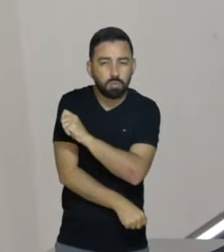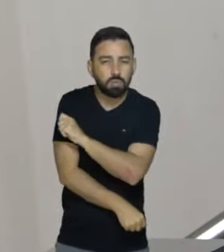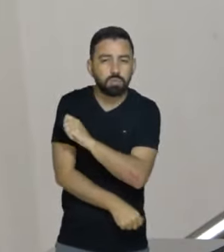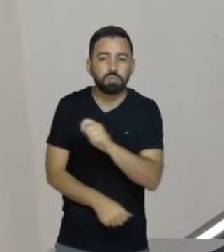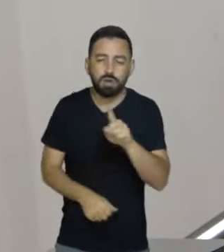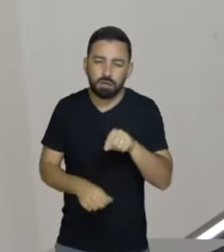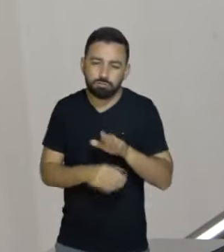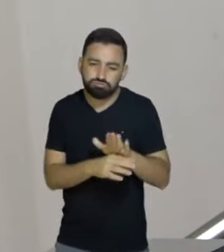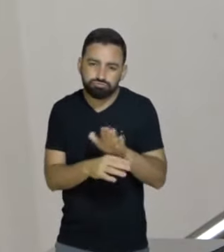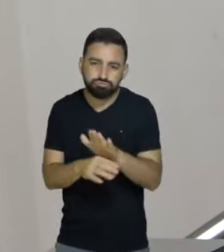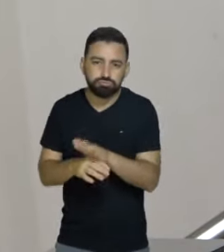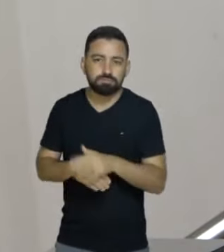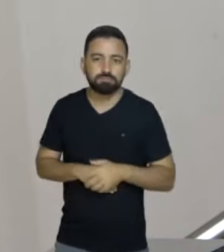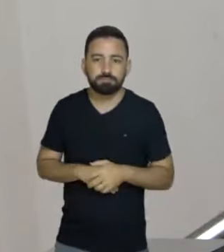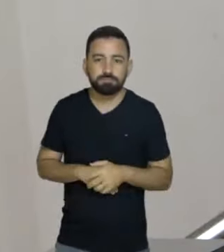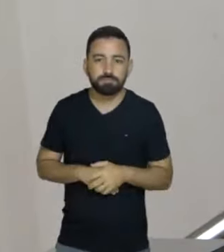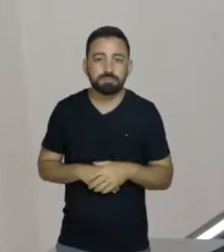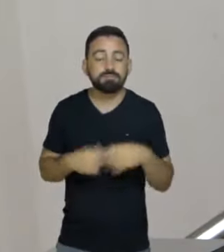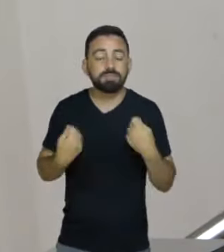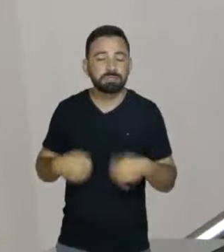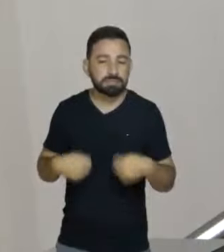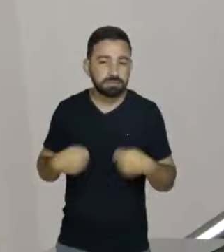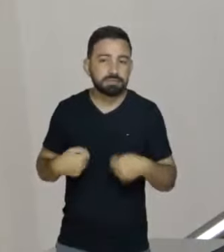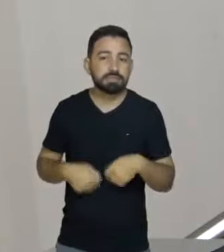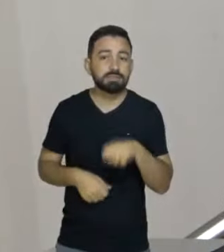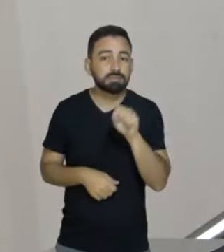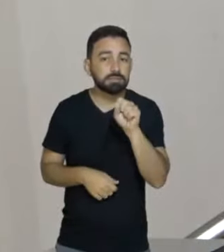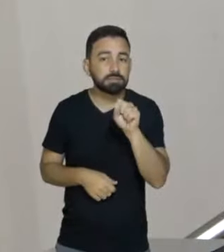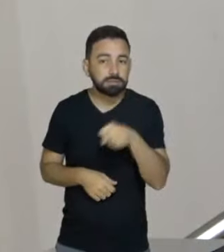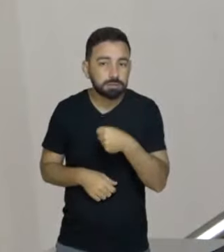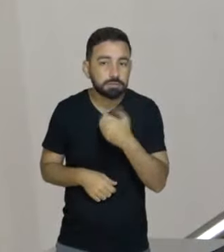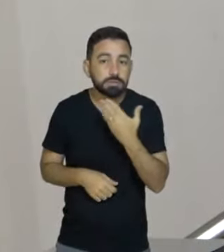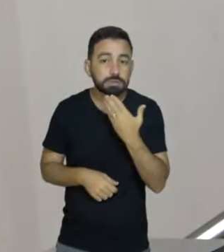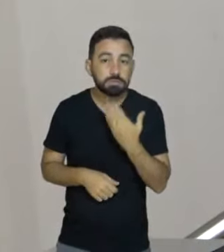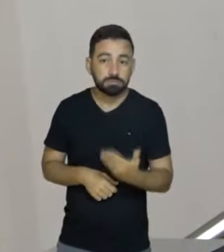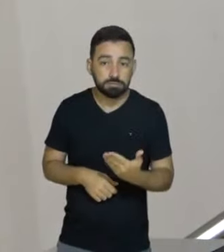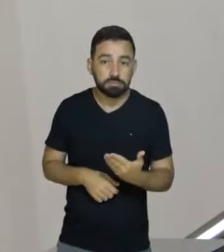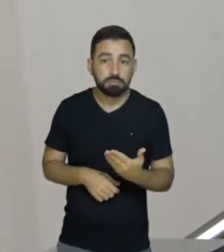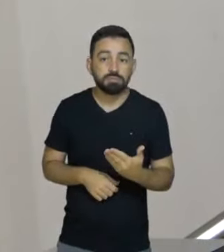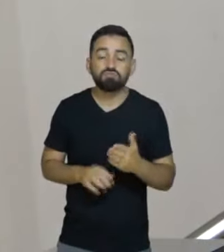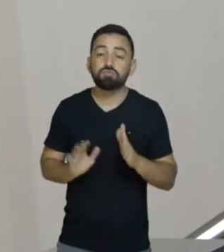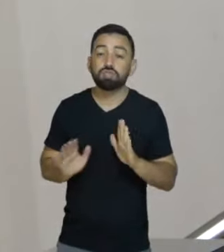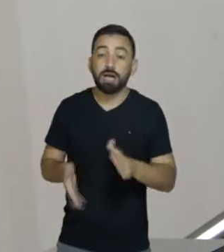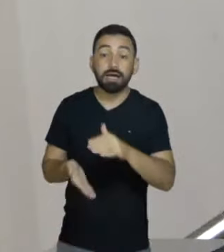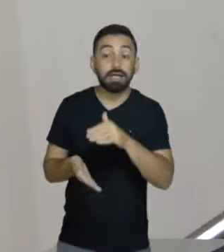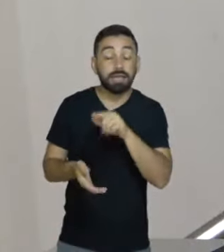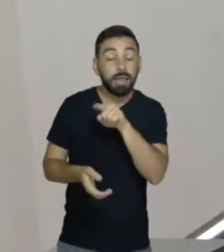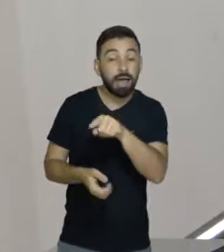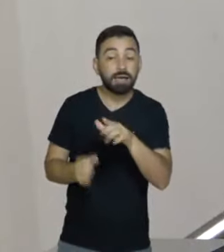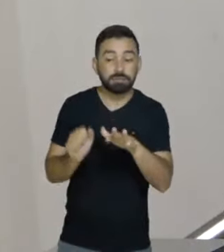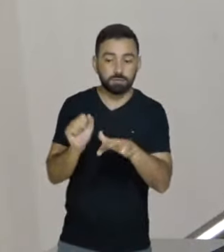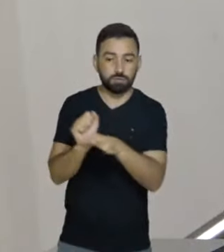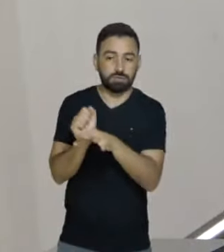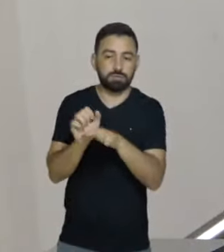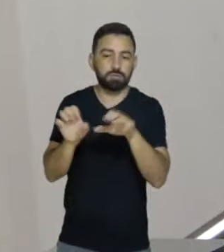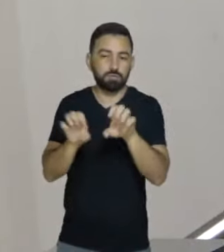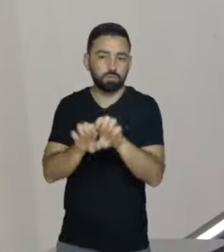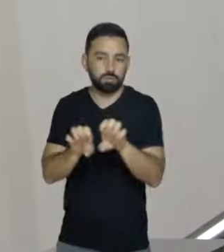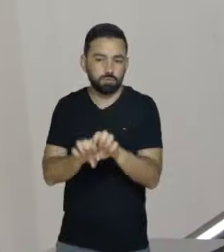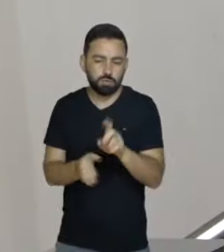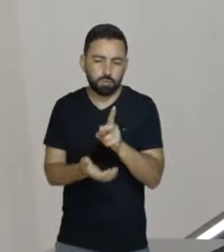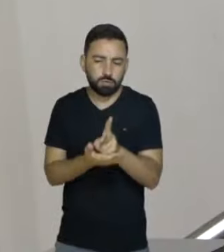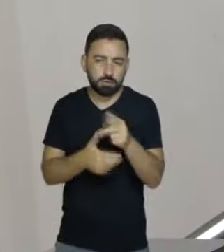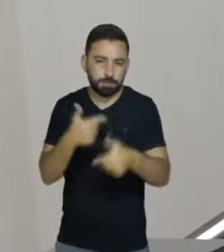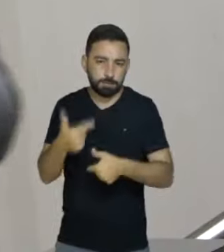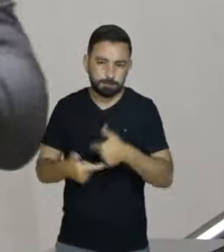que a gente tenha, sim, aqui a solicitação que fizemos para a segurança e que a infraestrutura continue trabalhando muito forte. Muito obrigado,